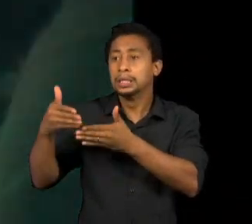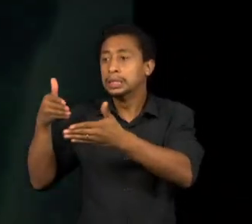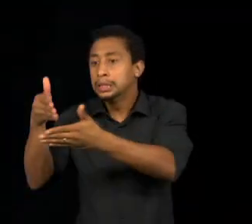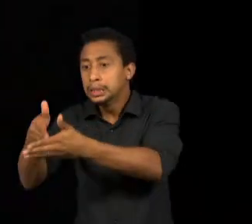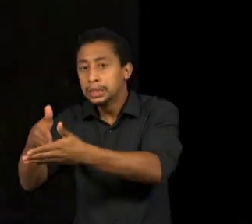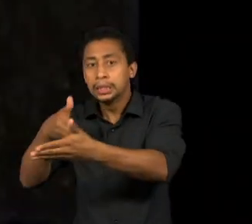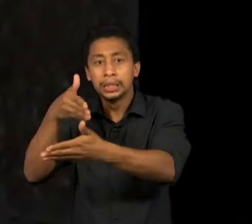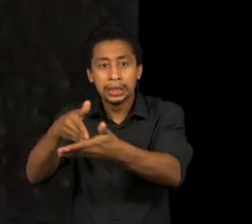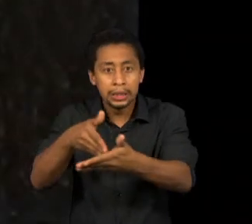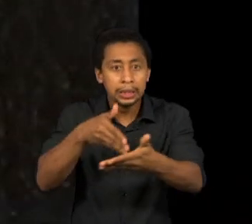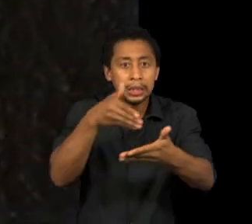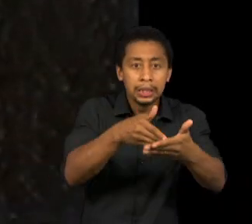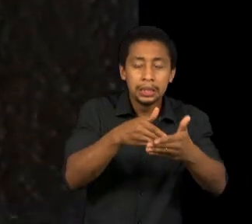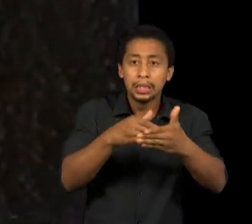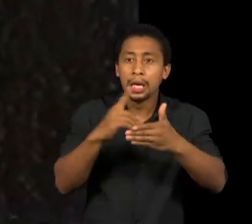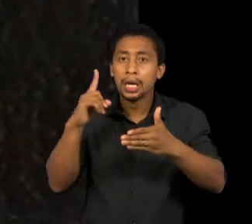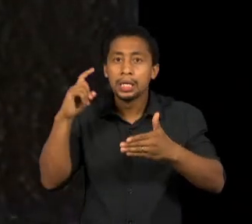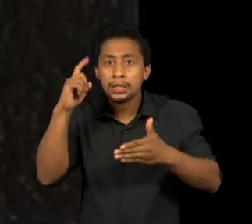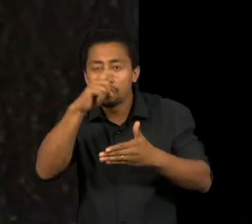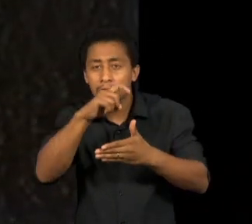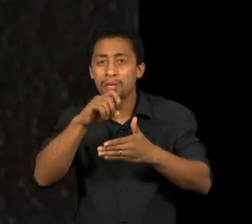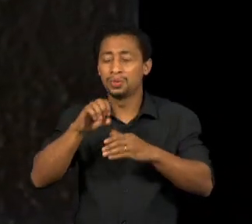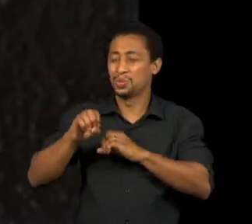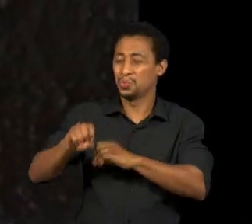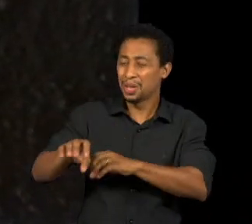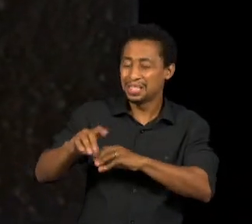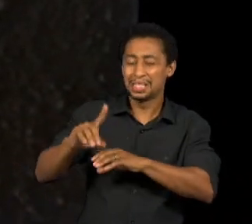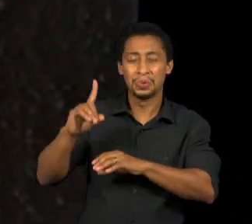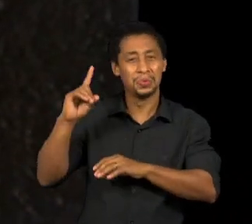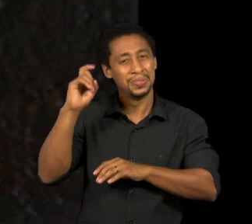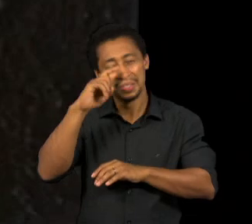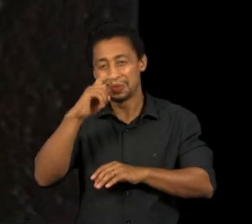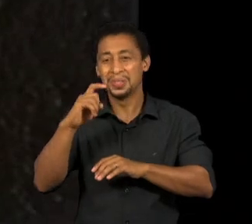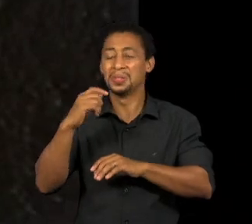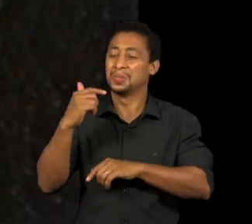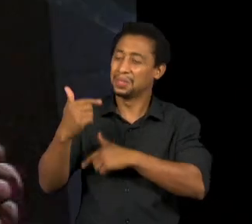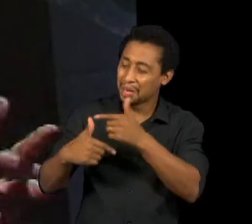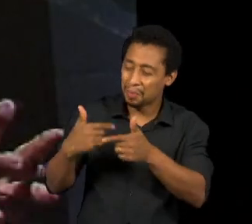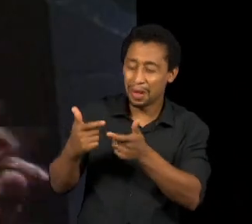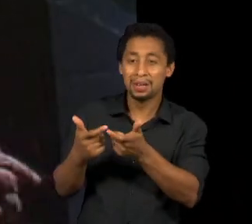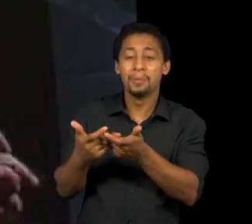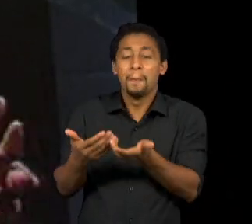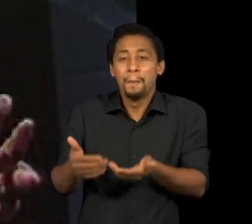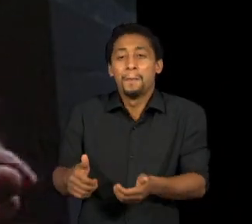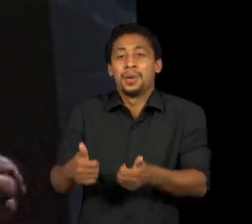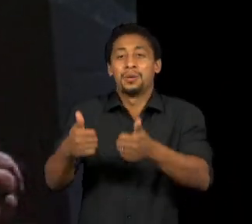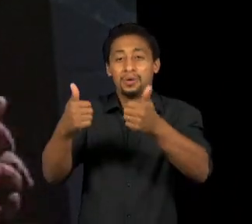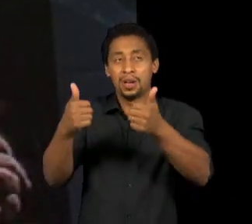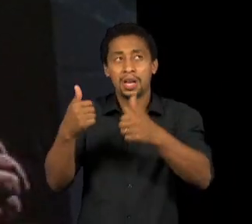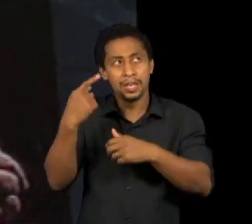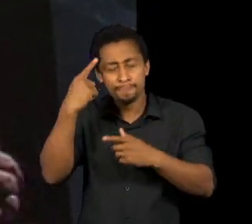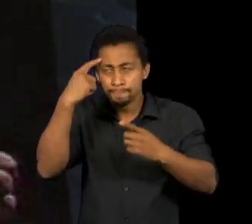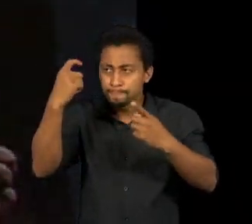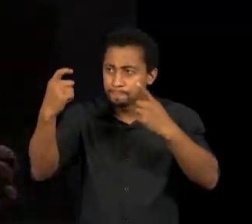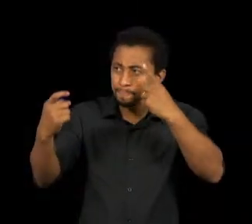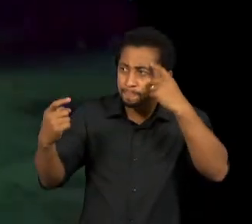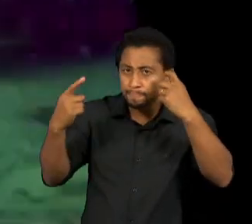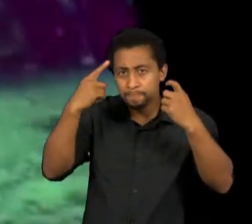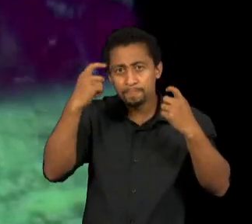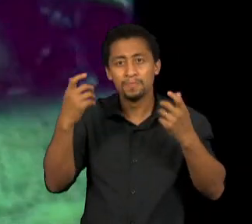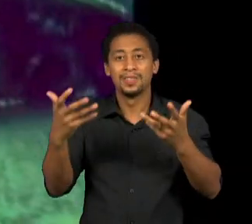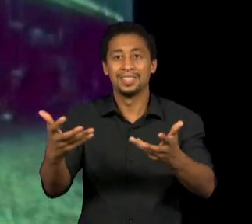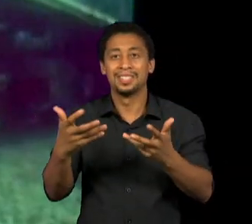a precariedade da educação e o péssimo atendimento na saúde, tinha ideias próprias para pôr o país nos